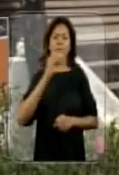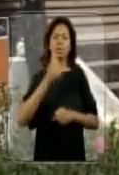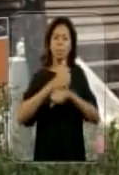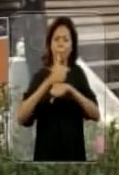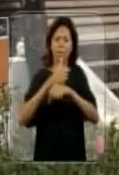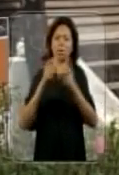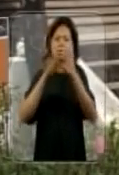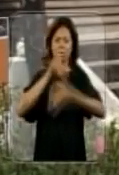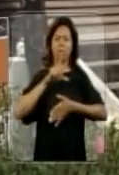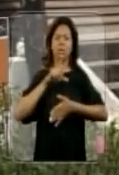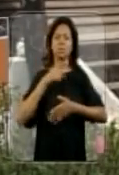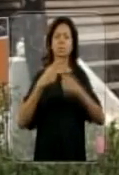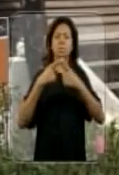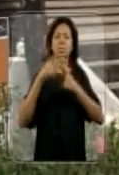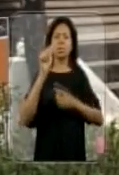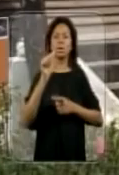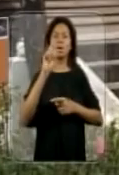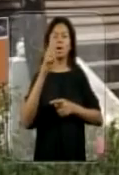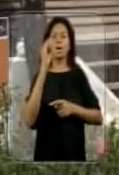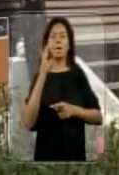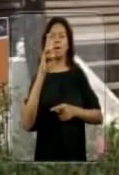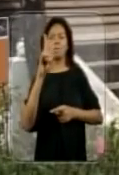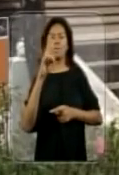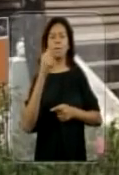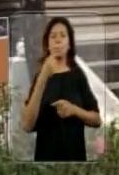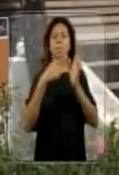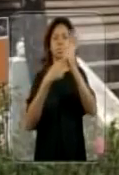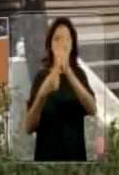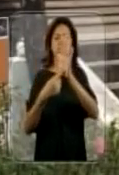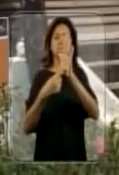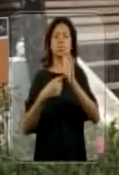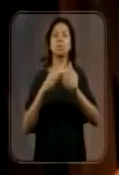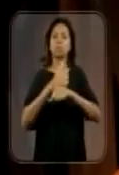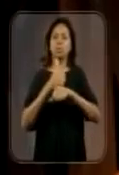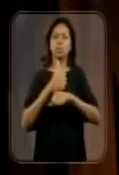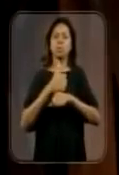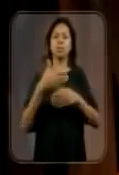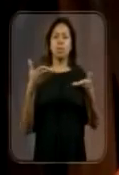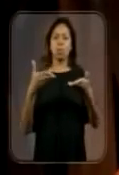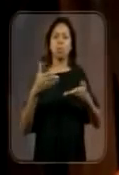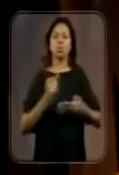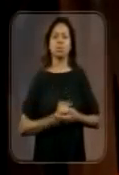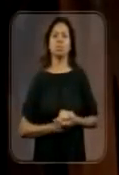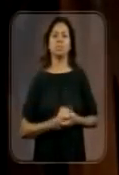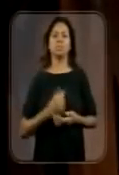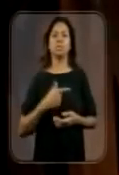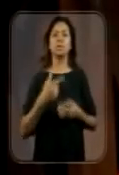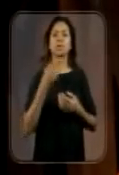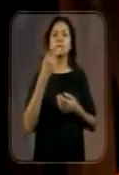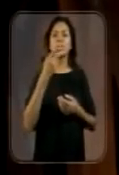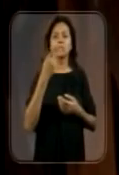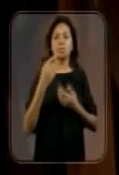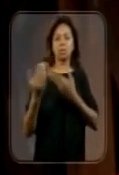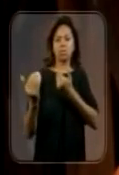isso. Me mostrou que a vida tem um valor muito maior do que, na verdade, eu achava que tinha antes. A mensagem que eu deixo é pros jovens